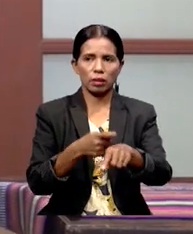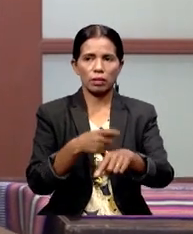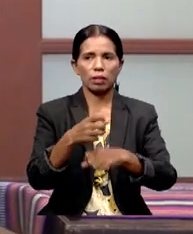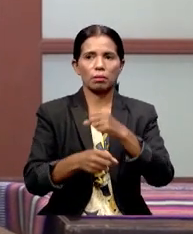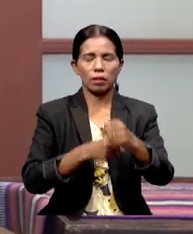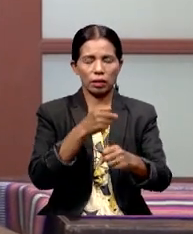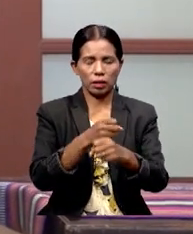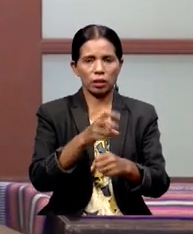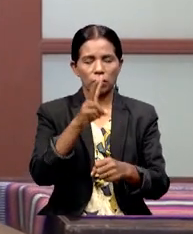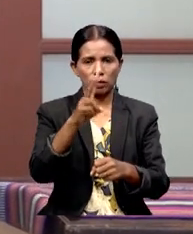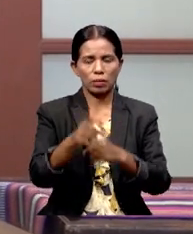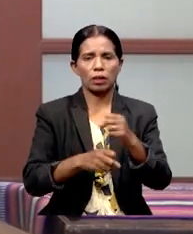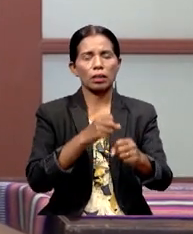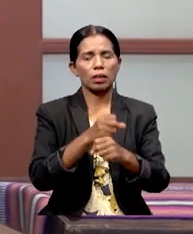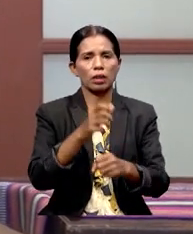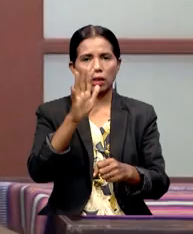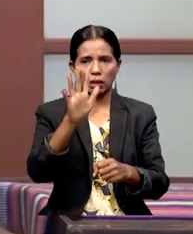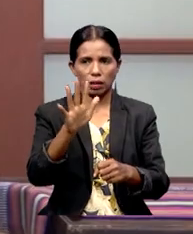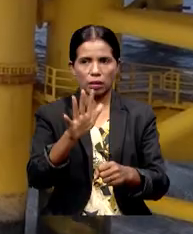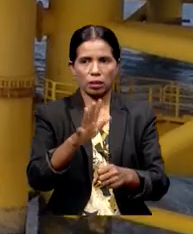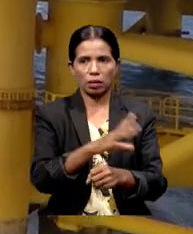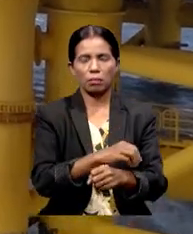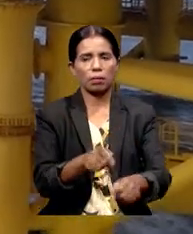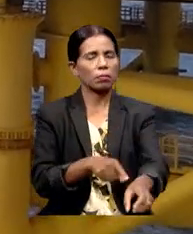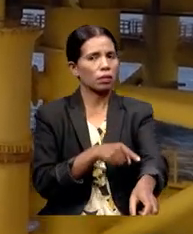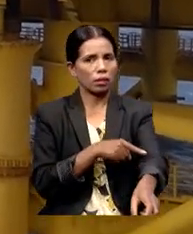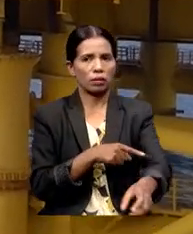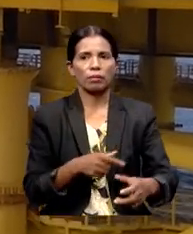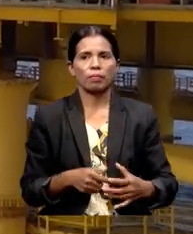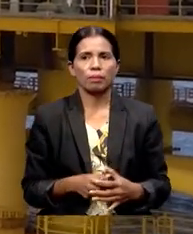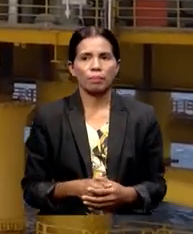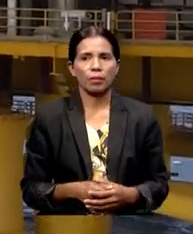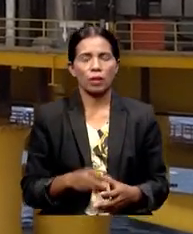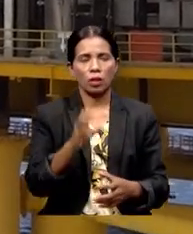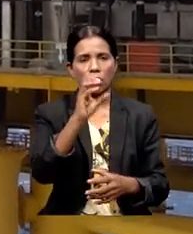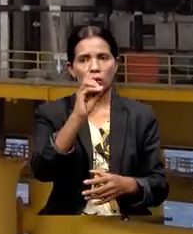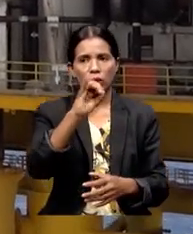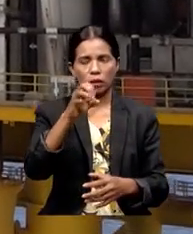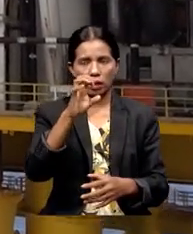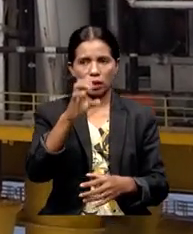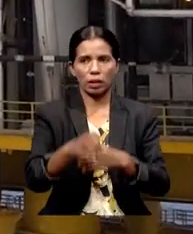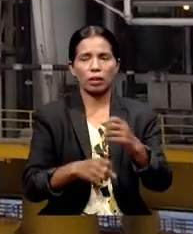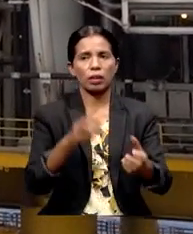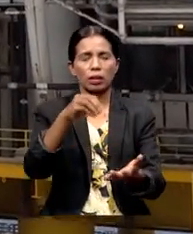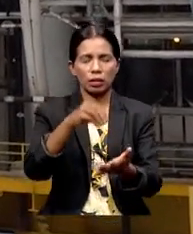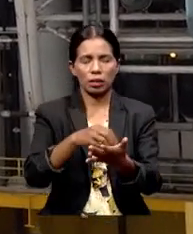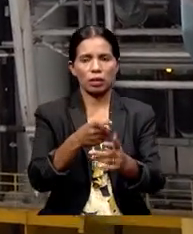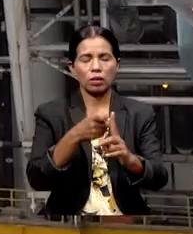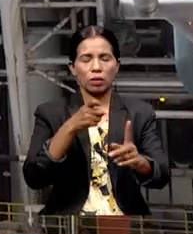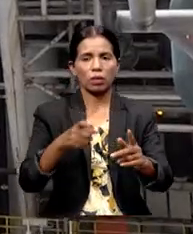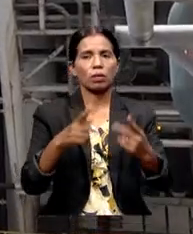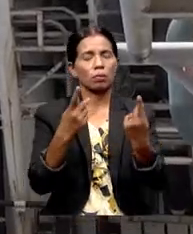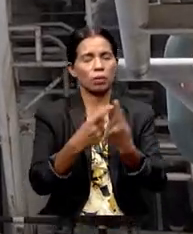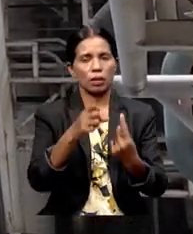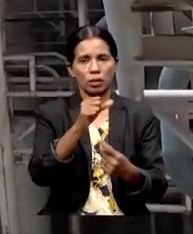rua bele to tina lima e balu bele clorinto. Orçamento para desmantelamento se prevê se empresa Santos no